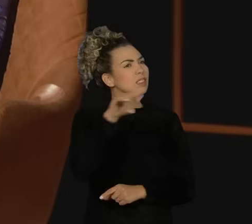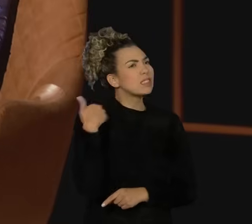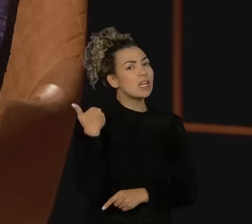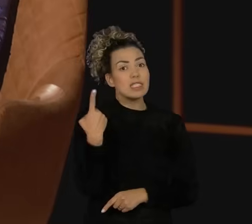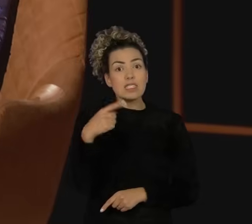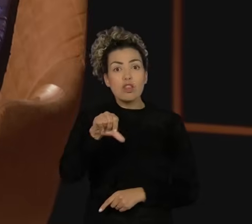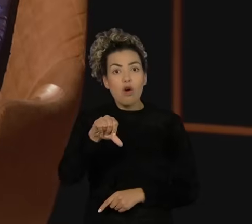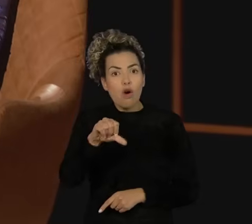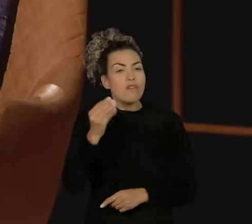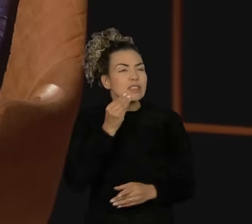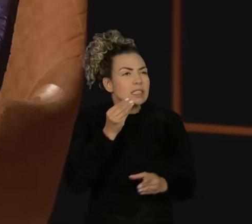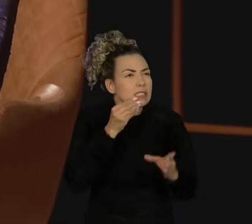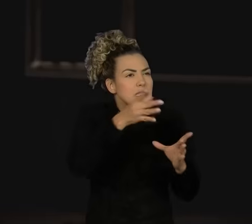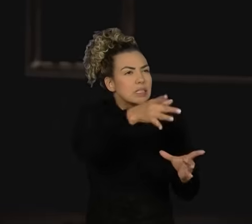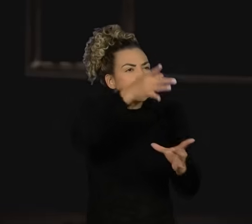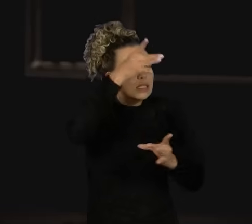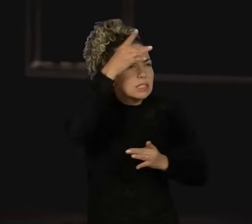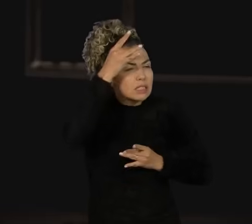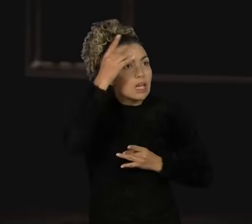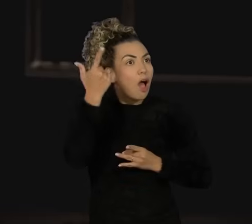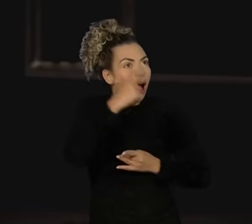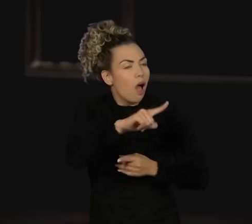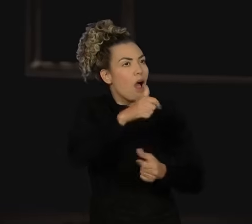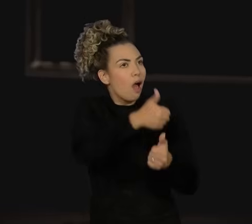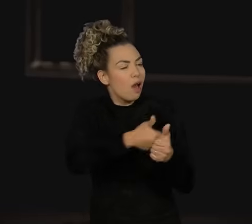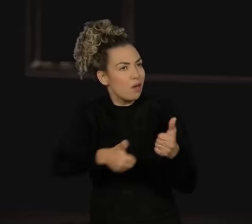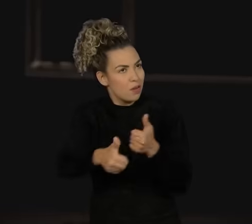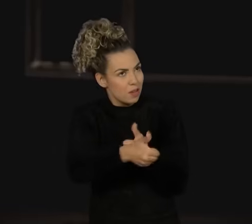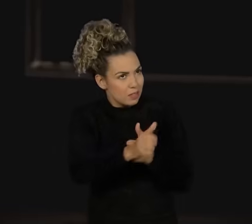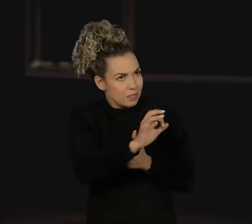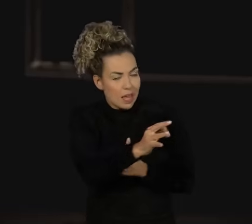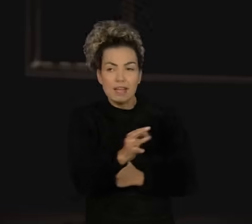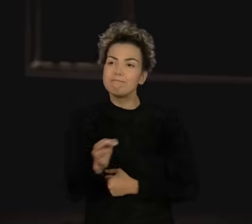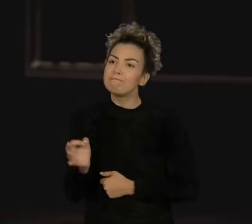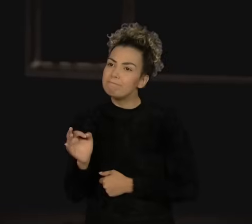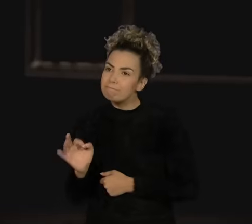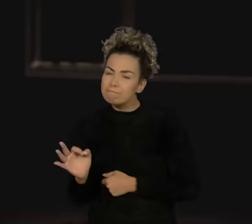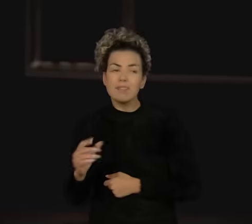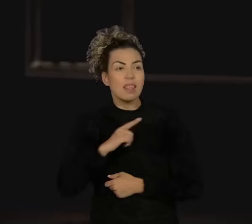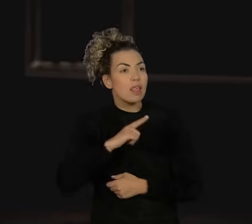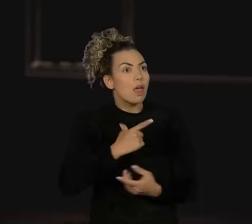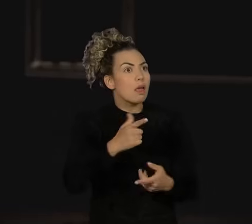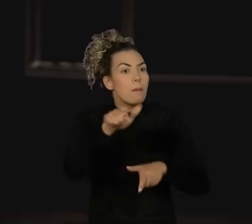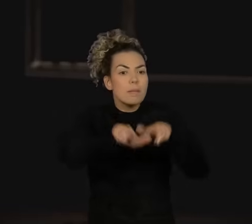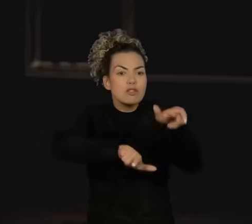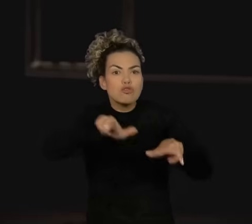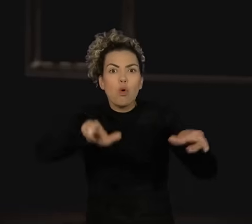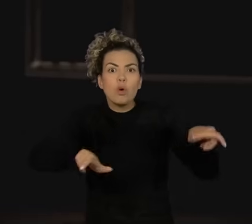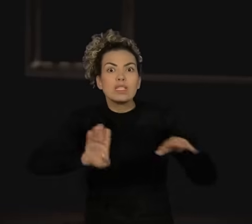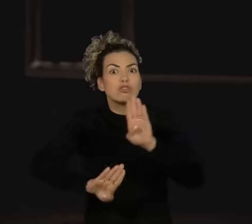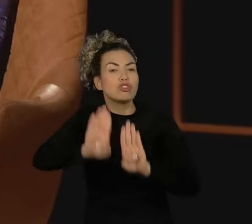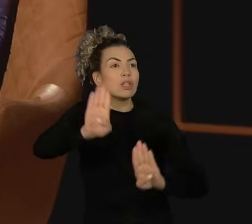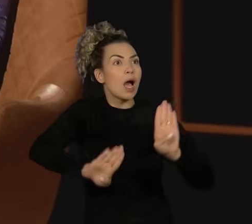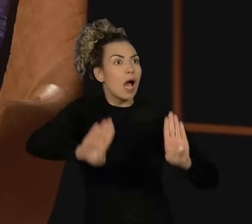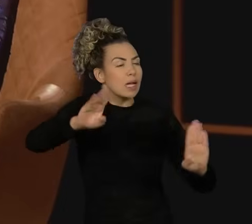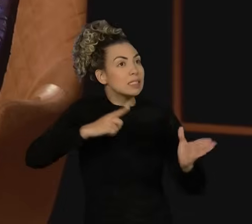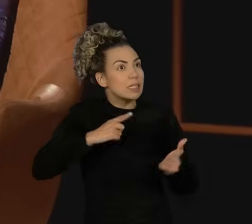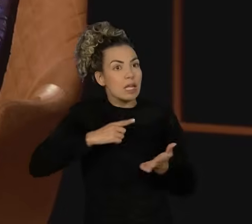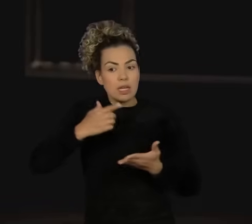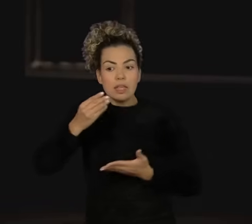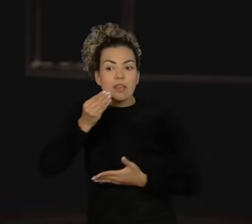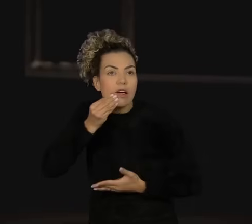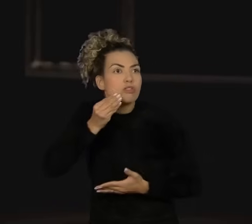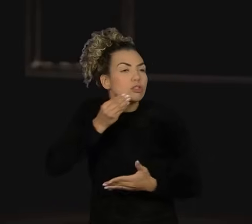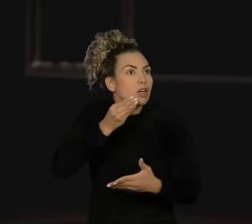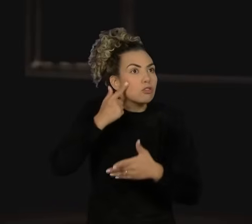fez os testes, né, para esse papel de protagonista. Isso. Centenas de candidatas, né, deve ter sido uma bateria de testes. Mas tem alguém